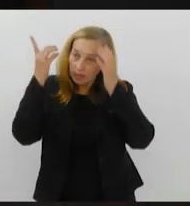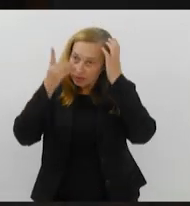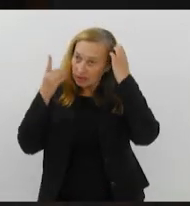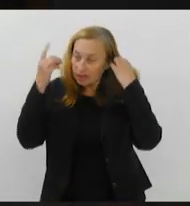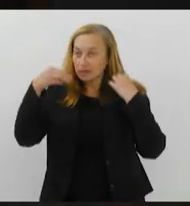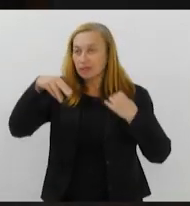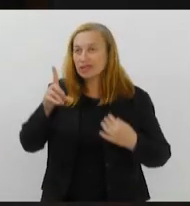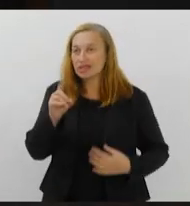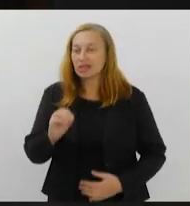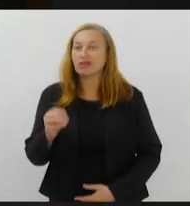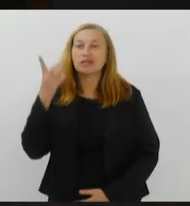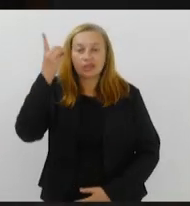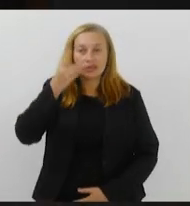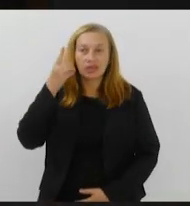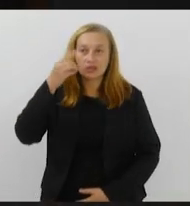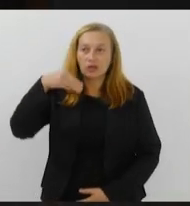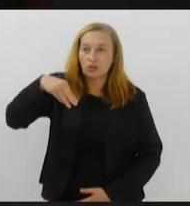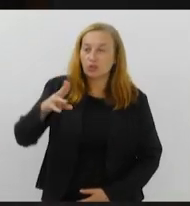deputado Munir Neto,